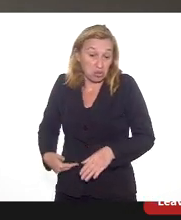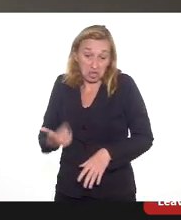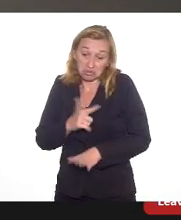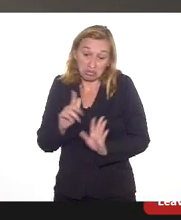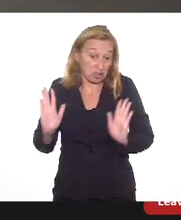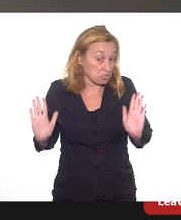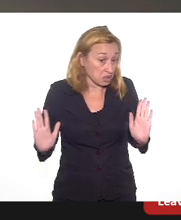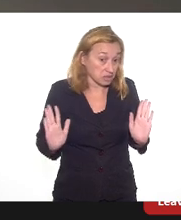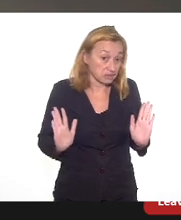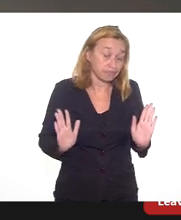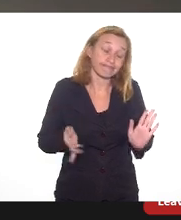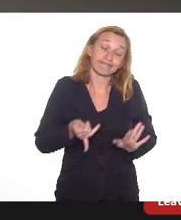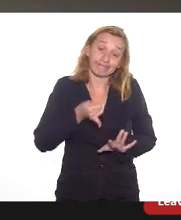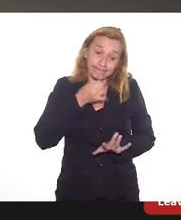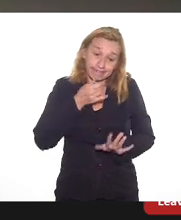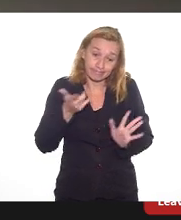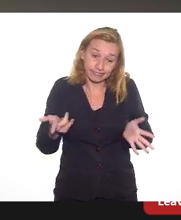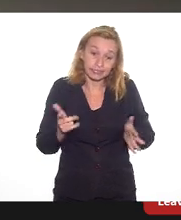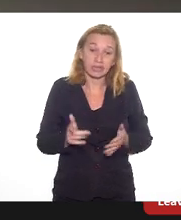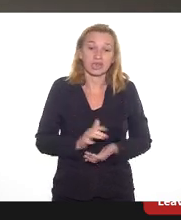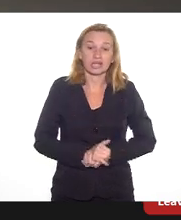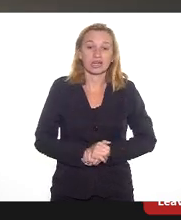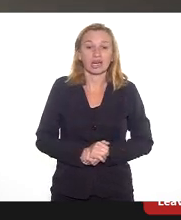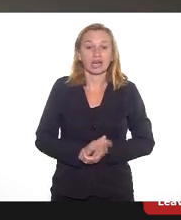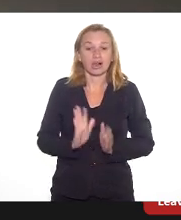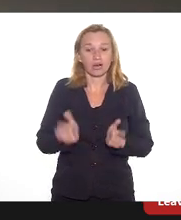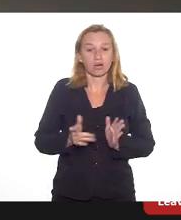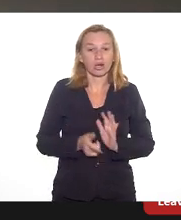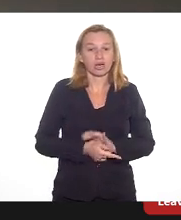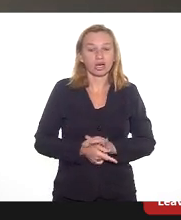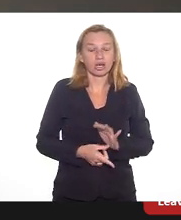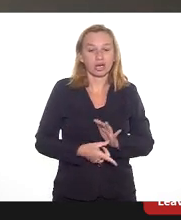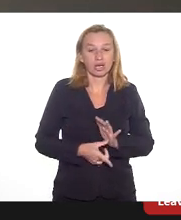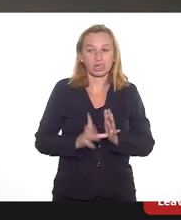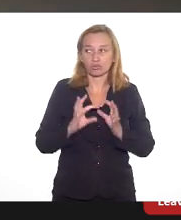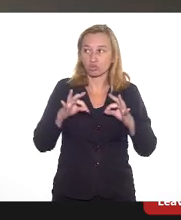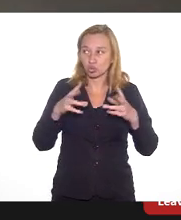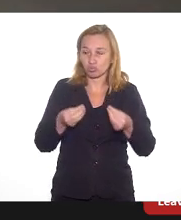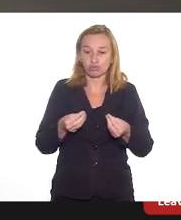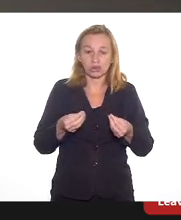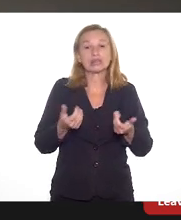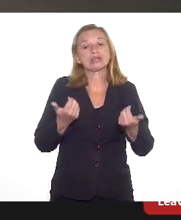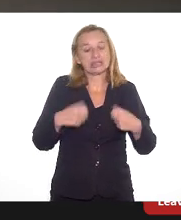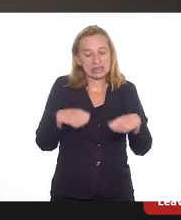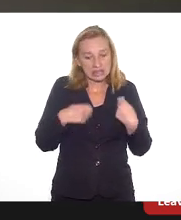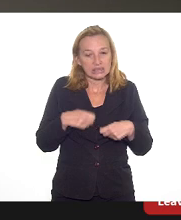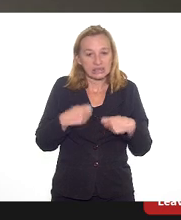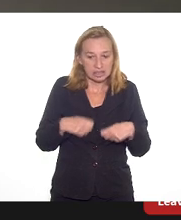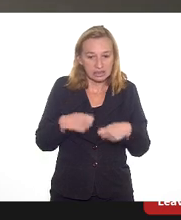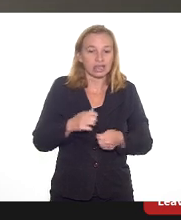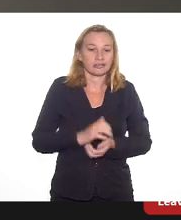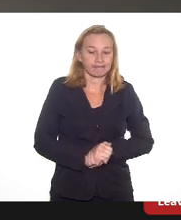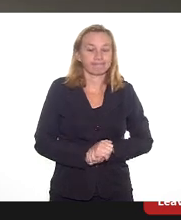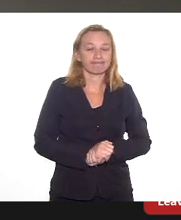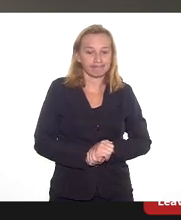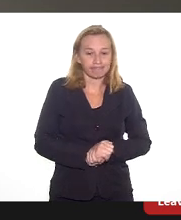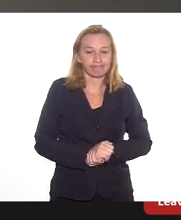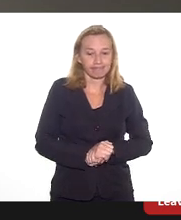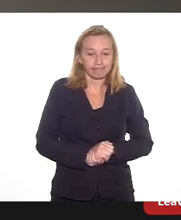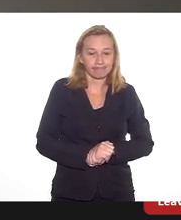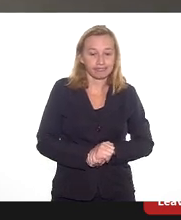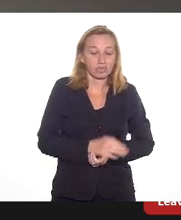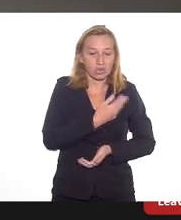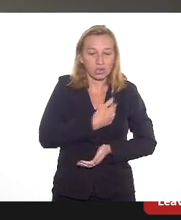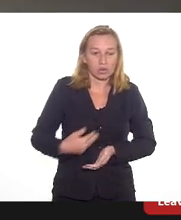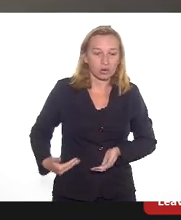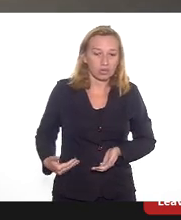mundo comprometido com isso. Agora, antes de mais nada, a gente tem essa necessidade de sair do regime. Tá? O